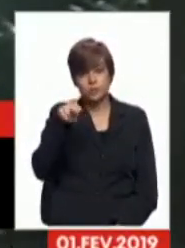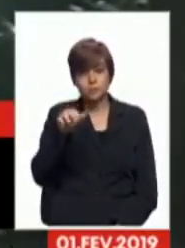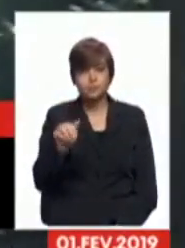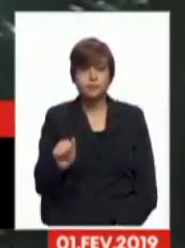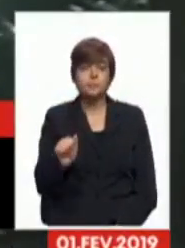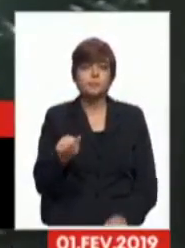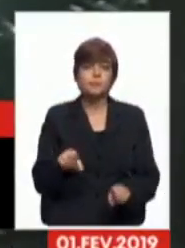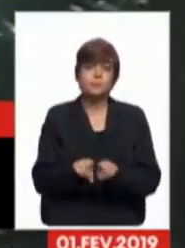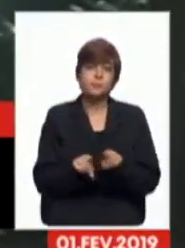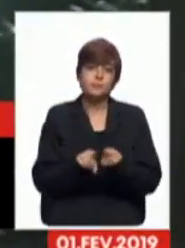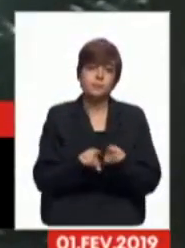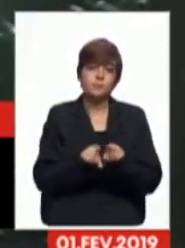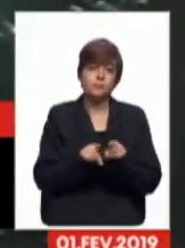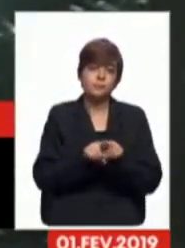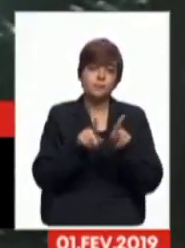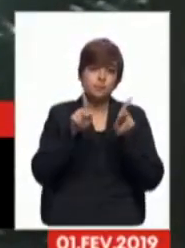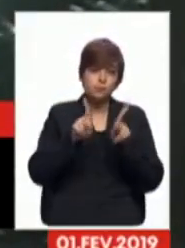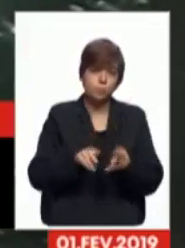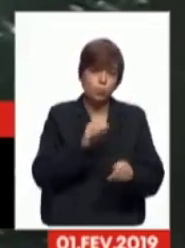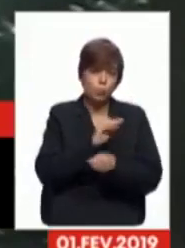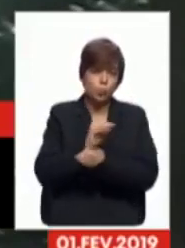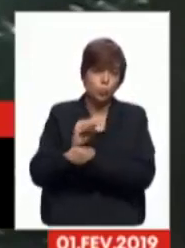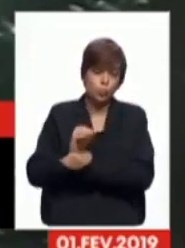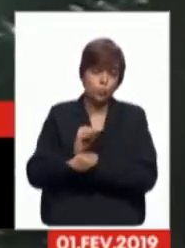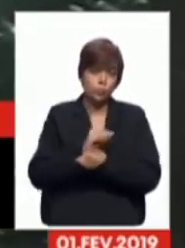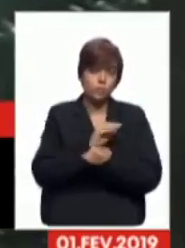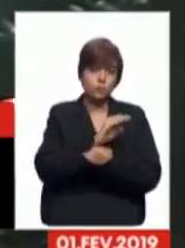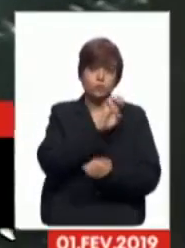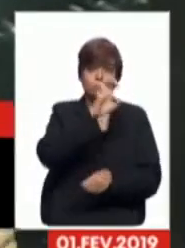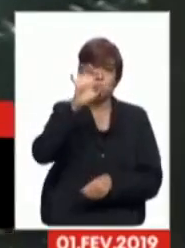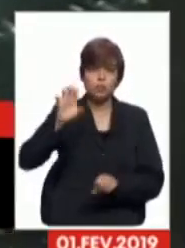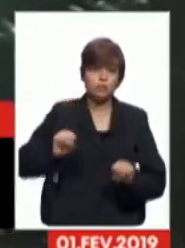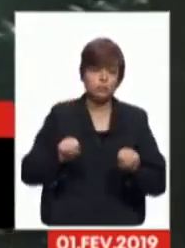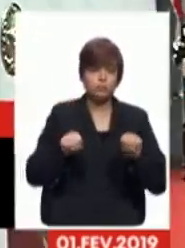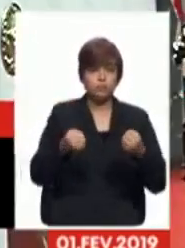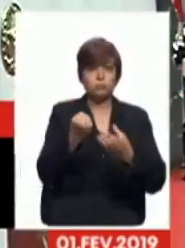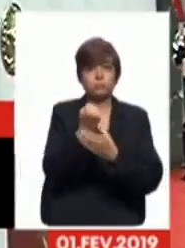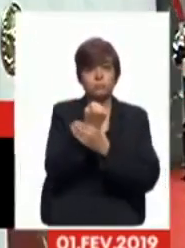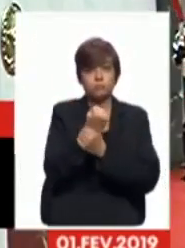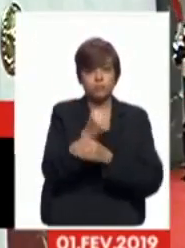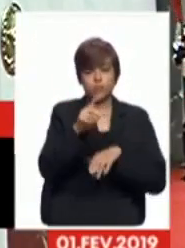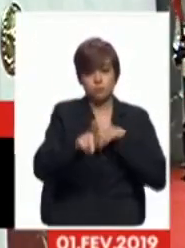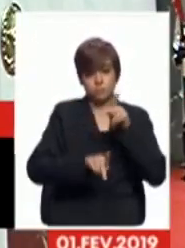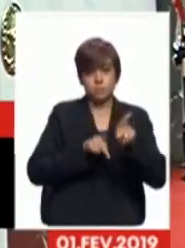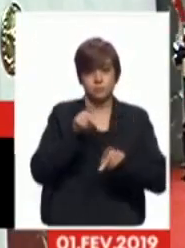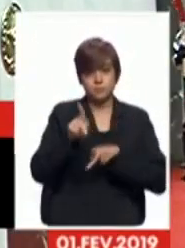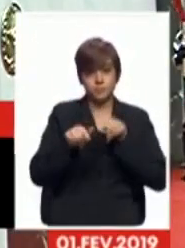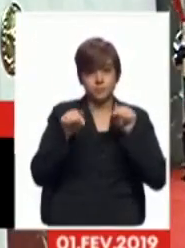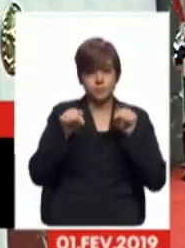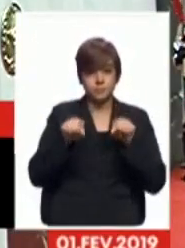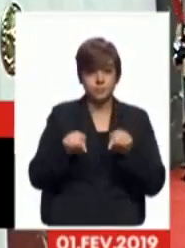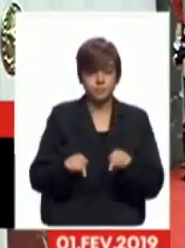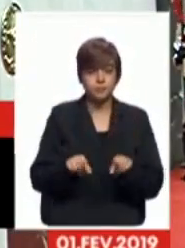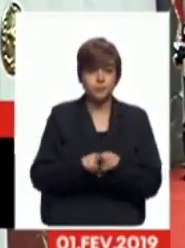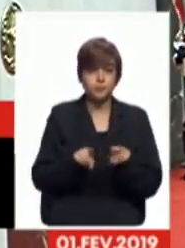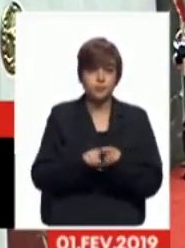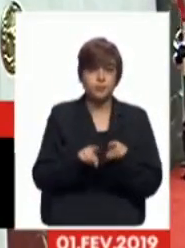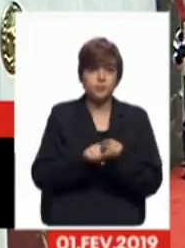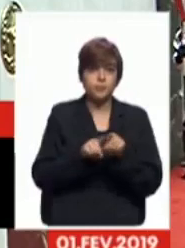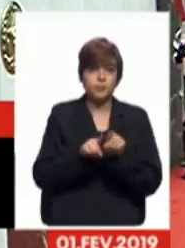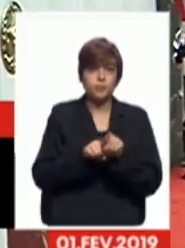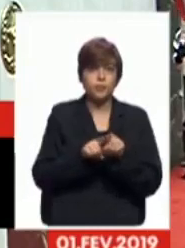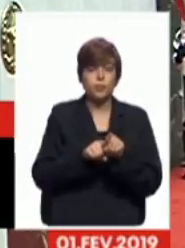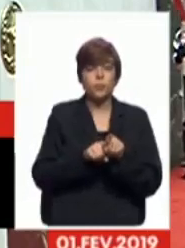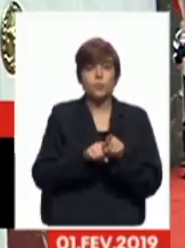Estado, Gério Patrocínio Soares, defensor público-geral do Estado, Paulo Lamac, vice-prefeito de